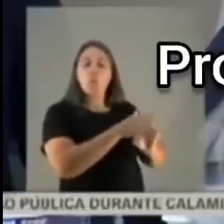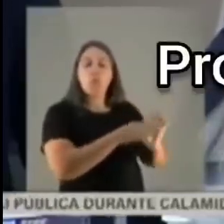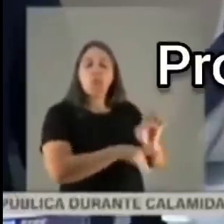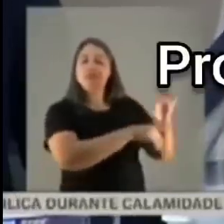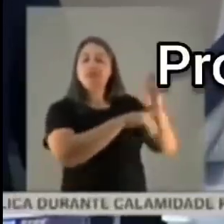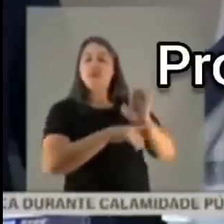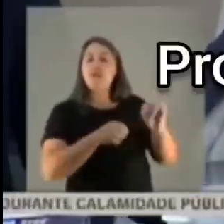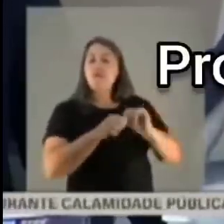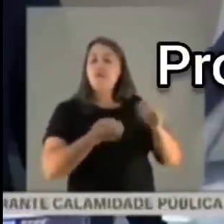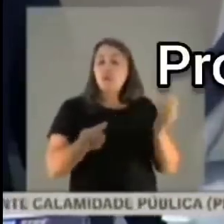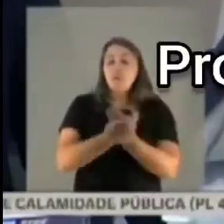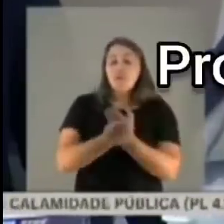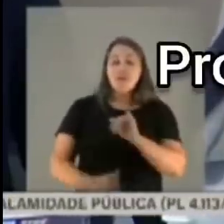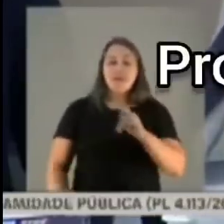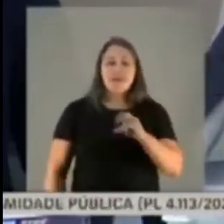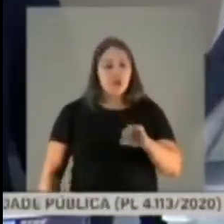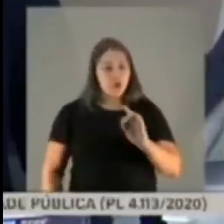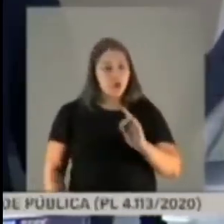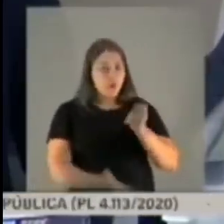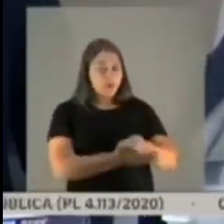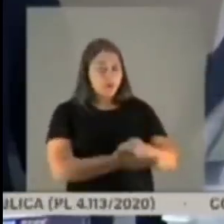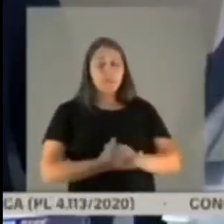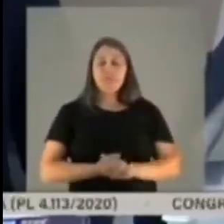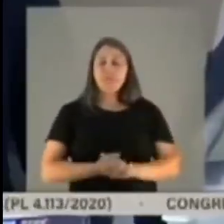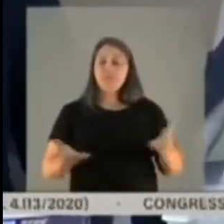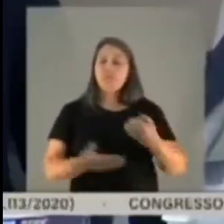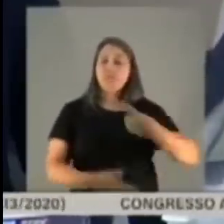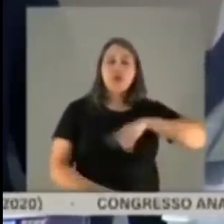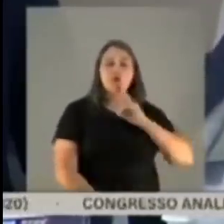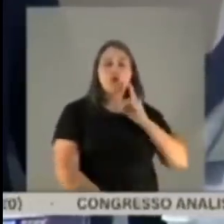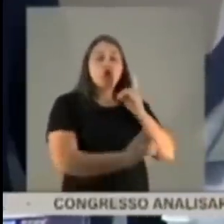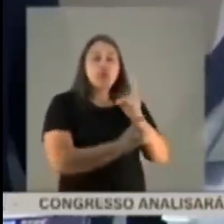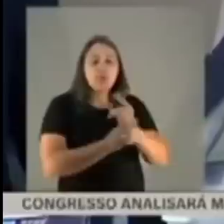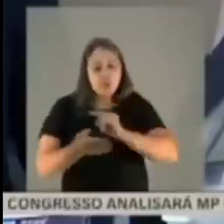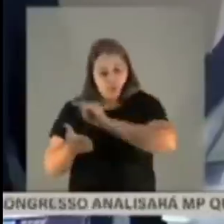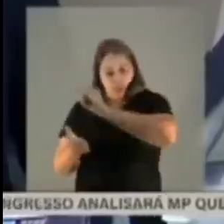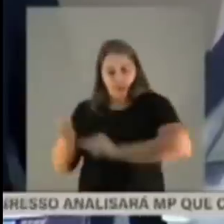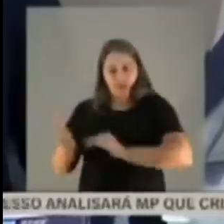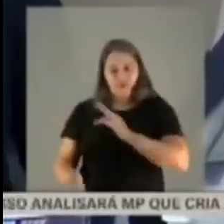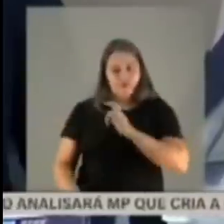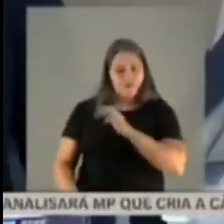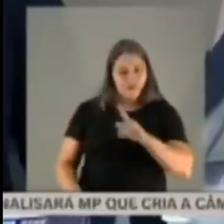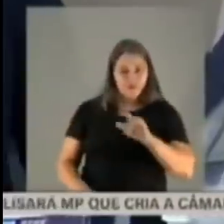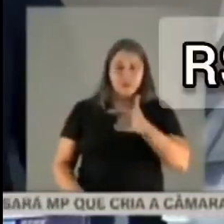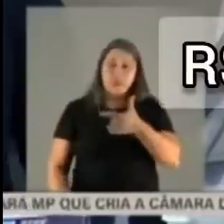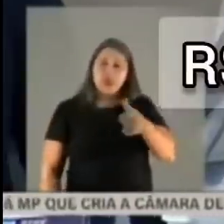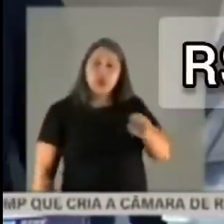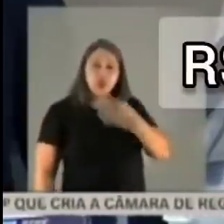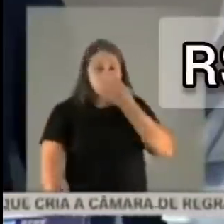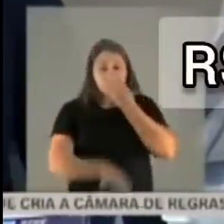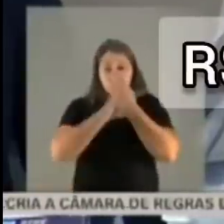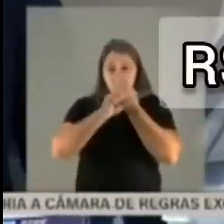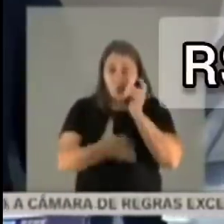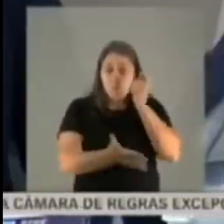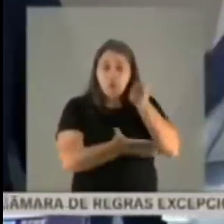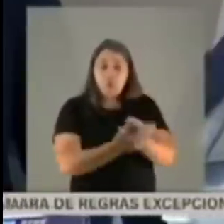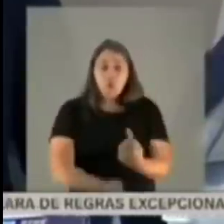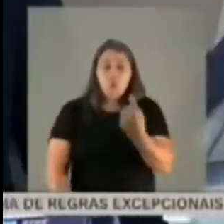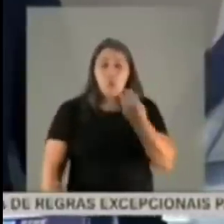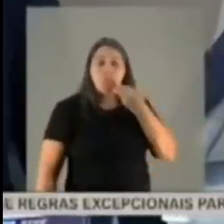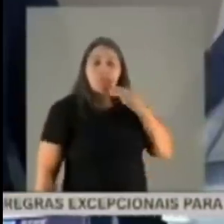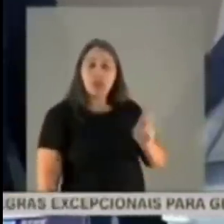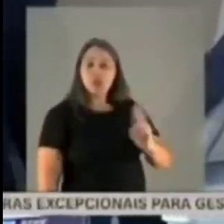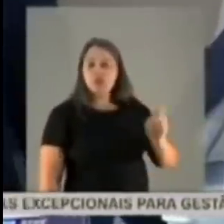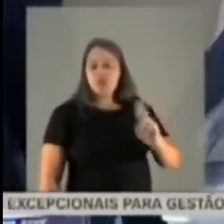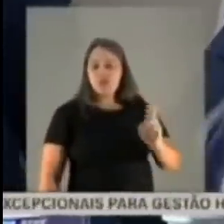um processo indenizatório para comprar da FJAP. Para você ter uma ideia, nós identificamos na nota fiscal que esses 28 respiradores foram comprados por cerca de R$1 milhão.